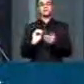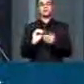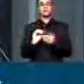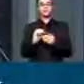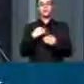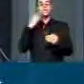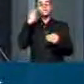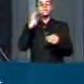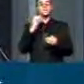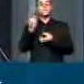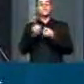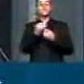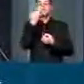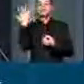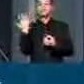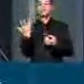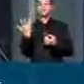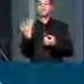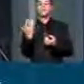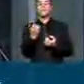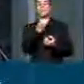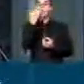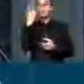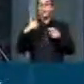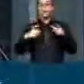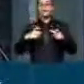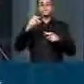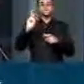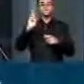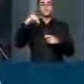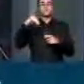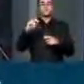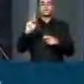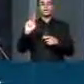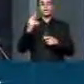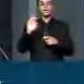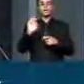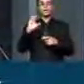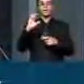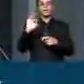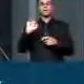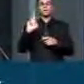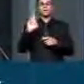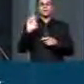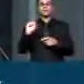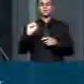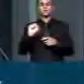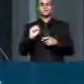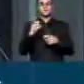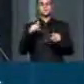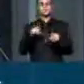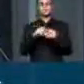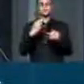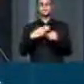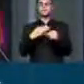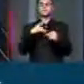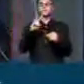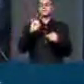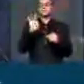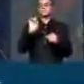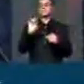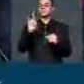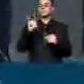mil hectares vão atender essa região de Bacabal, de Bom Lugar e do município de Vitorino Freire,